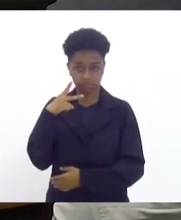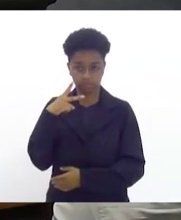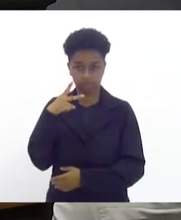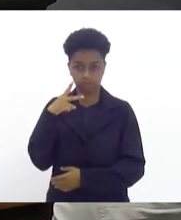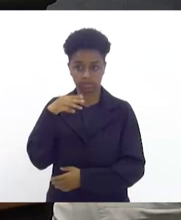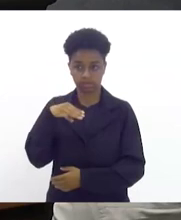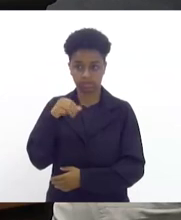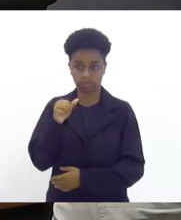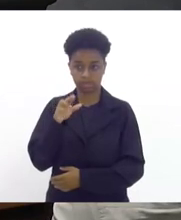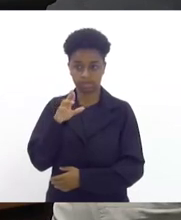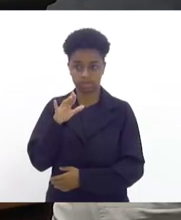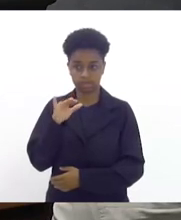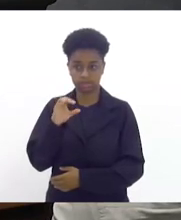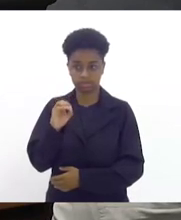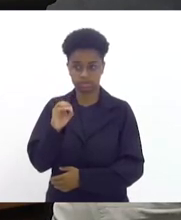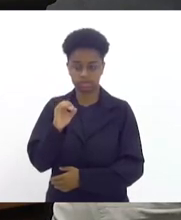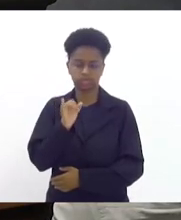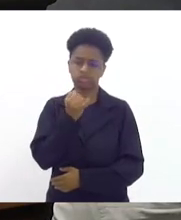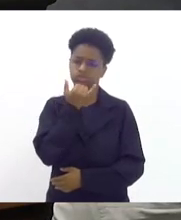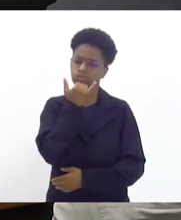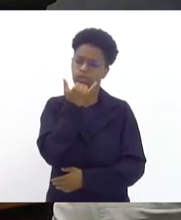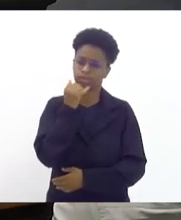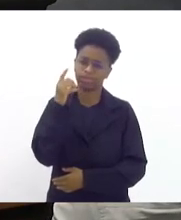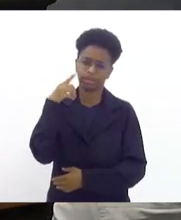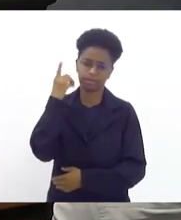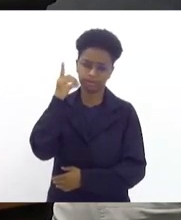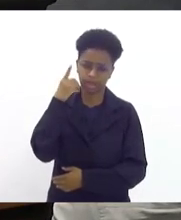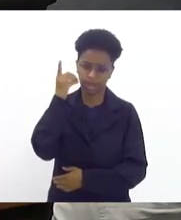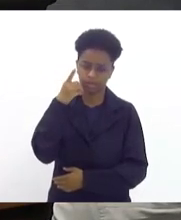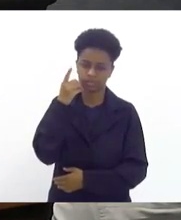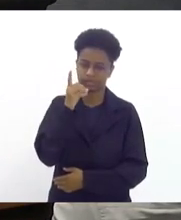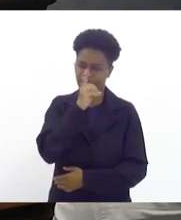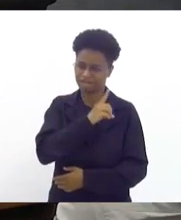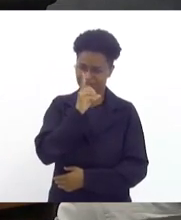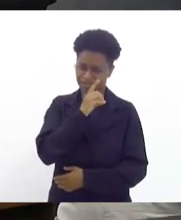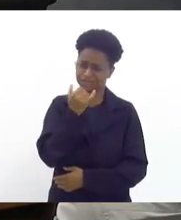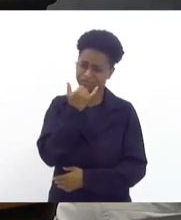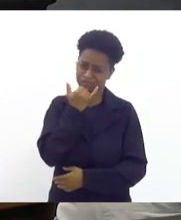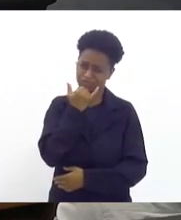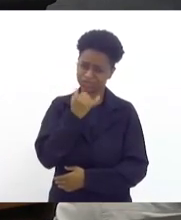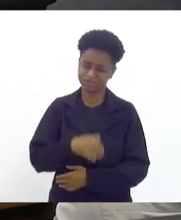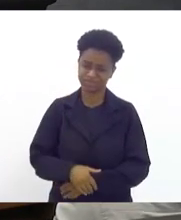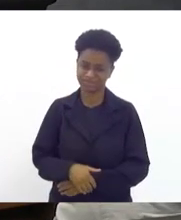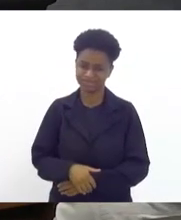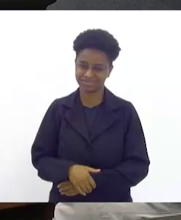parabenizar Deputado desculpa up Fábio